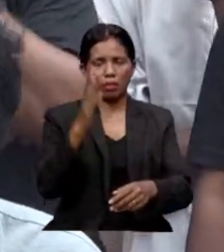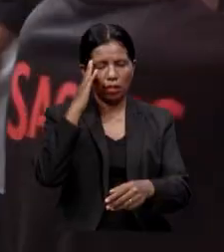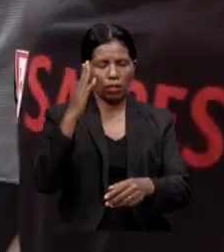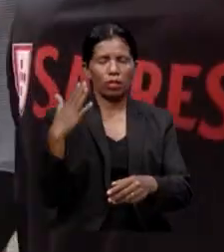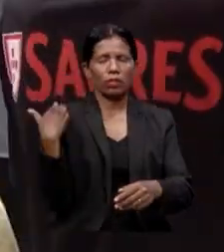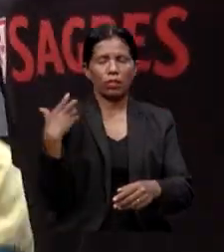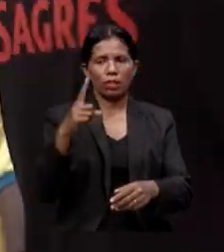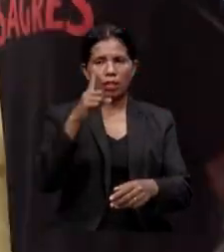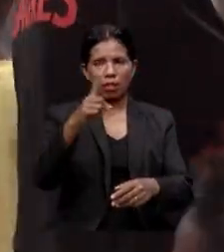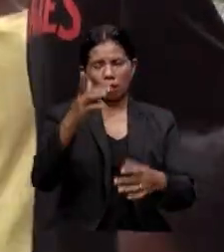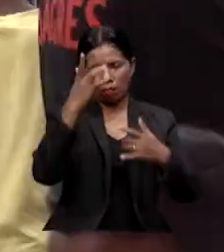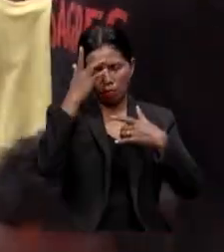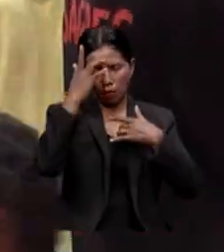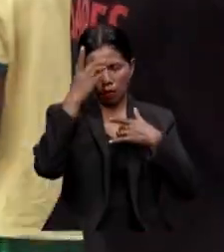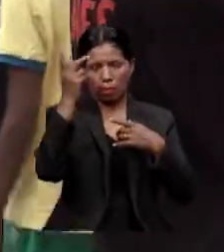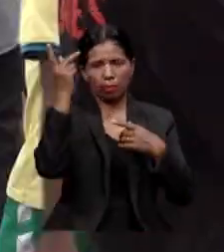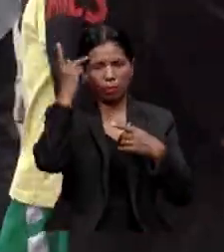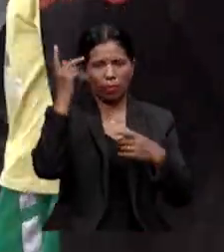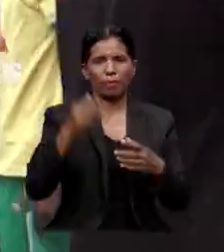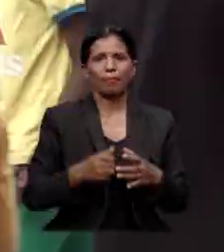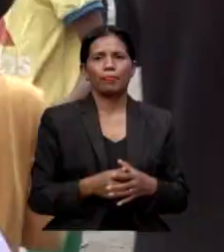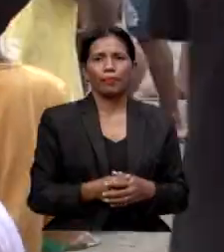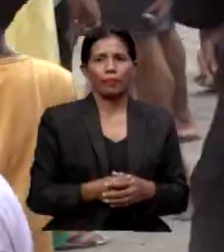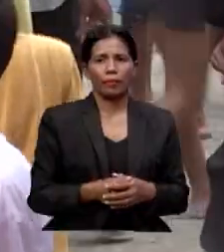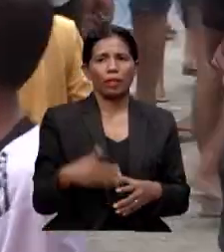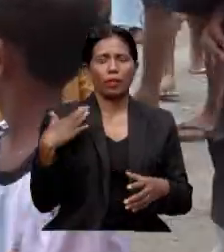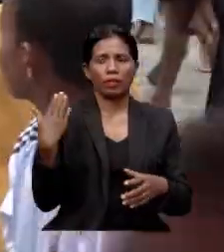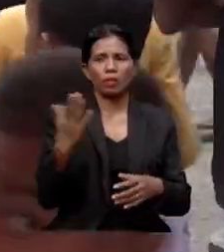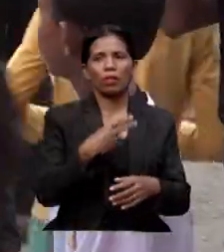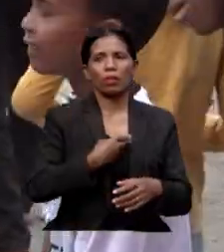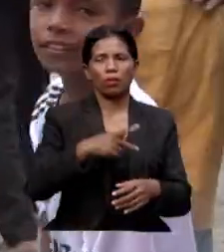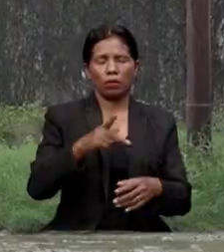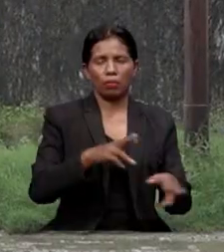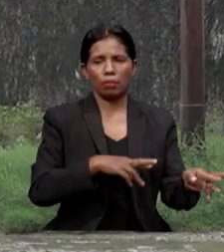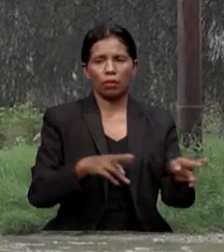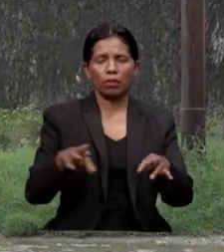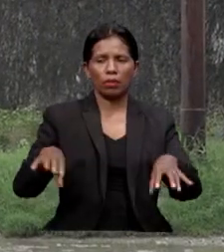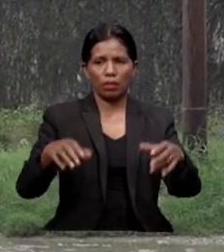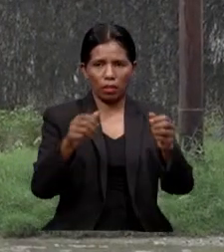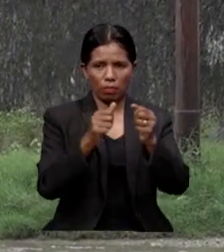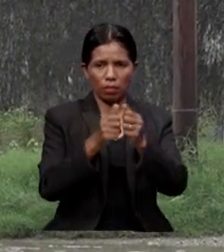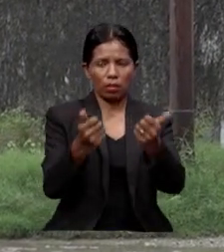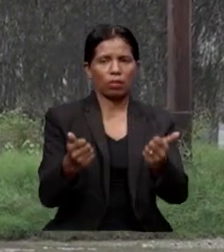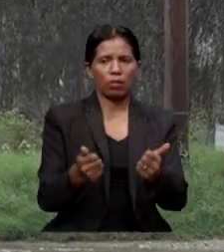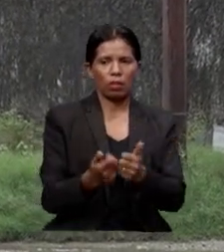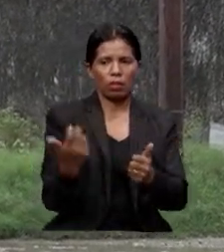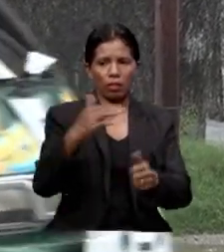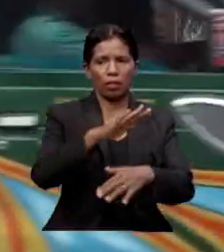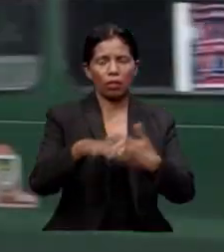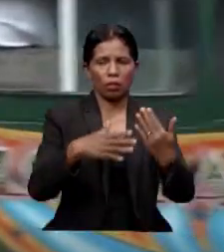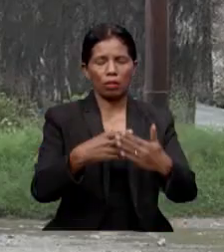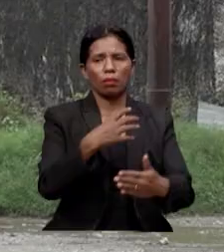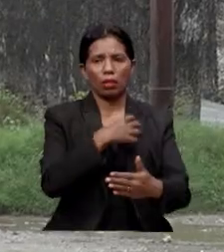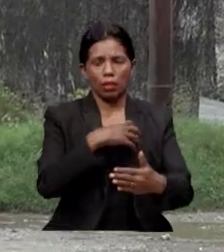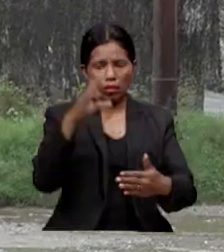ida, sofre moras mental. E cosliu, Juventude Califórnia Colhoun pronto colabora a autoridade local, na polícia